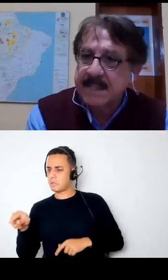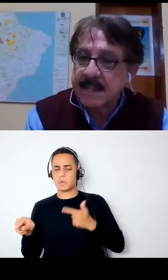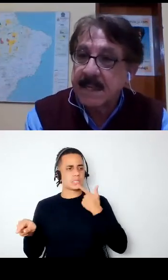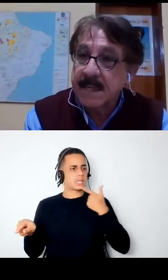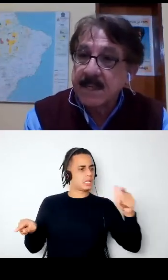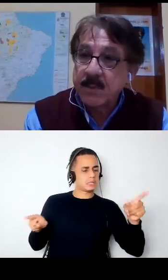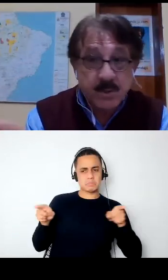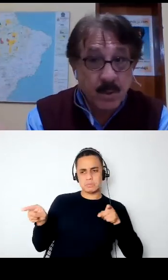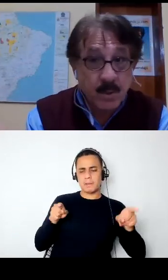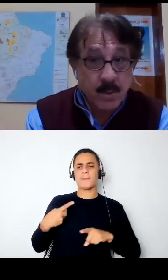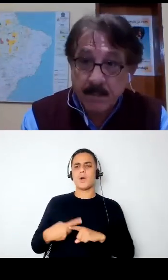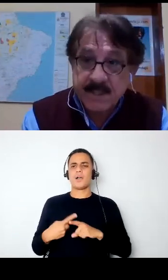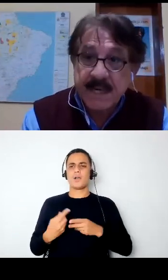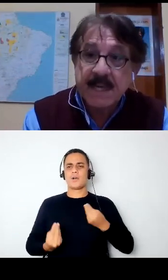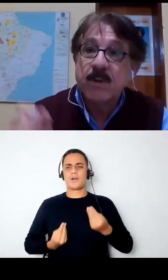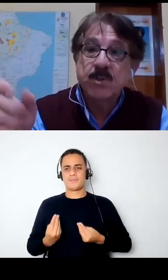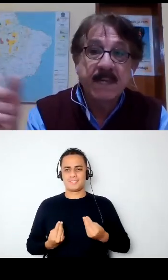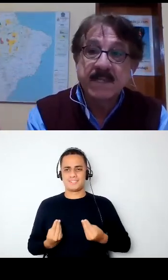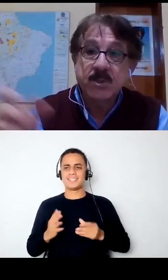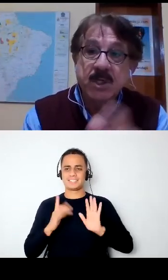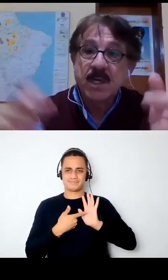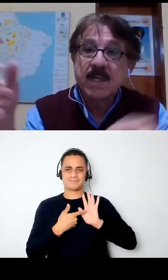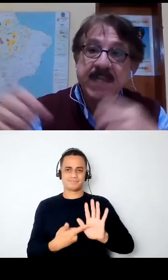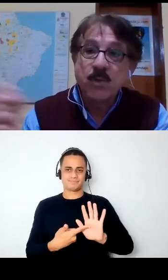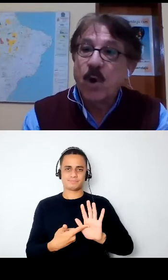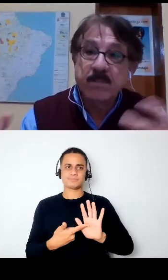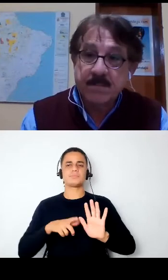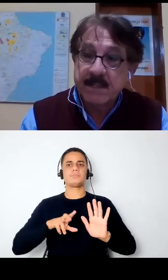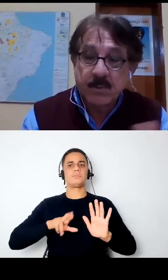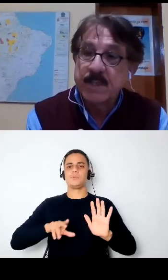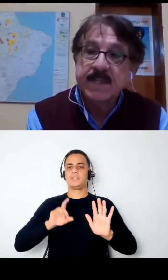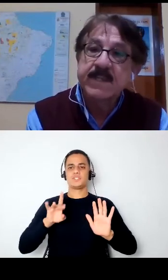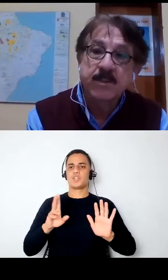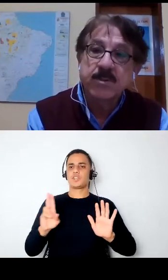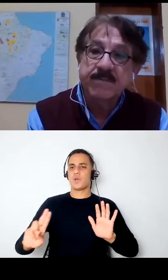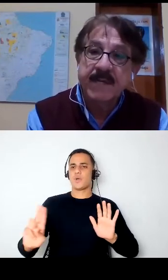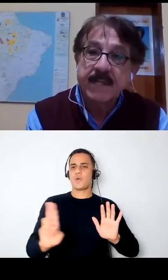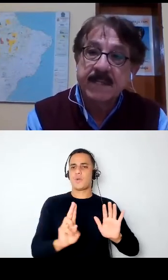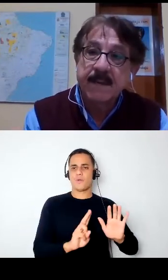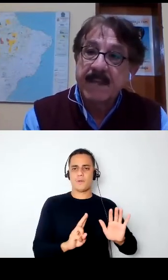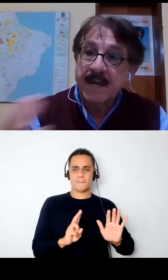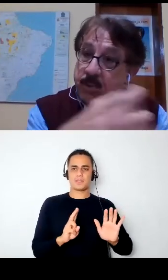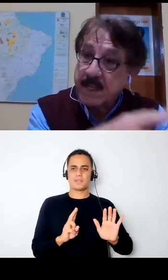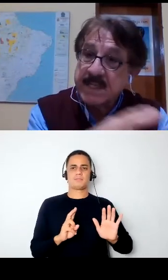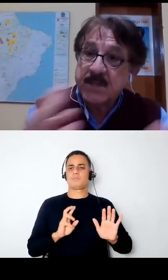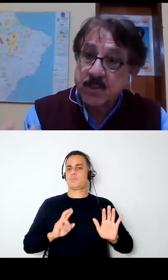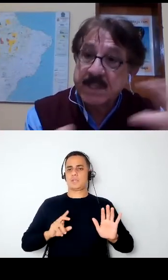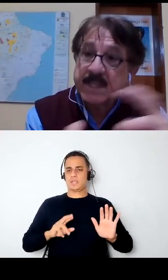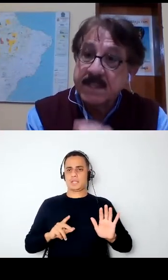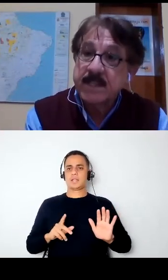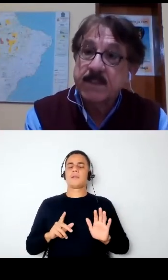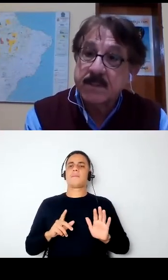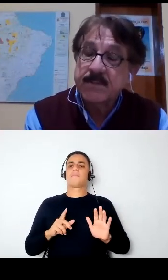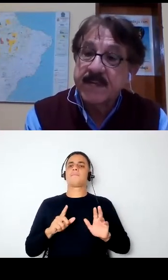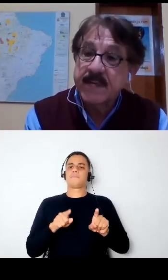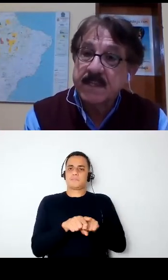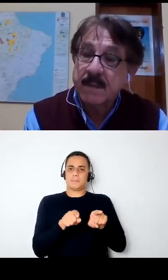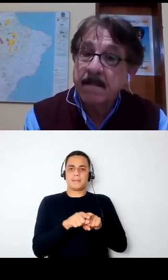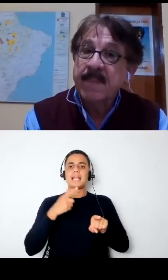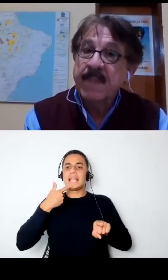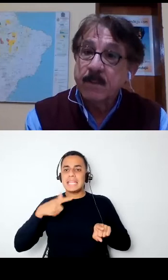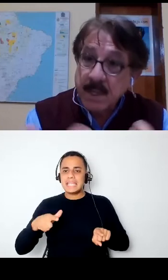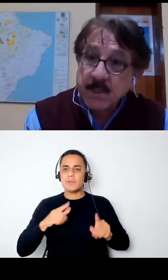Brasil, numa aldeia indígena, você pega ele e leva para a Arábia, ou leva para a China, ele vai aprender a primeira língua com a